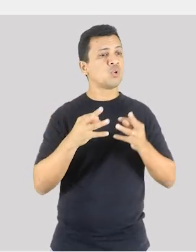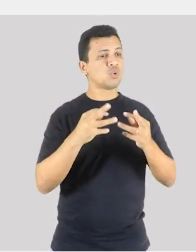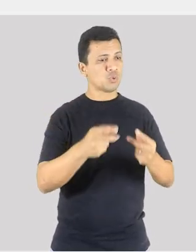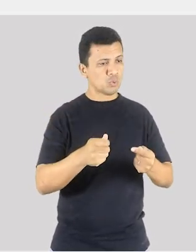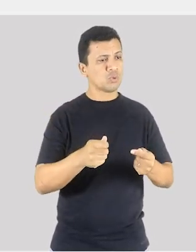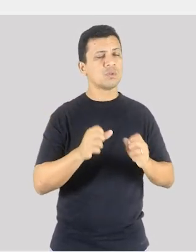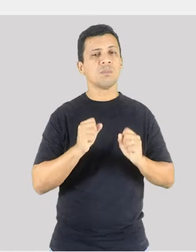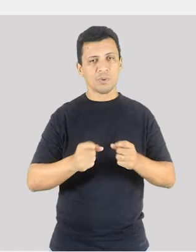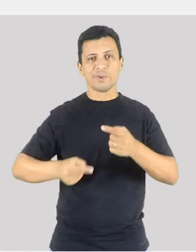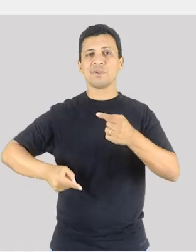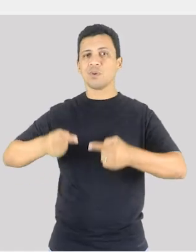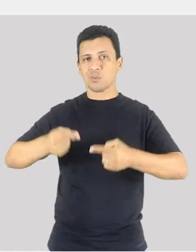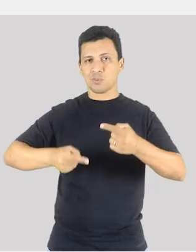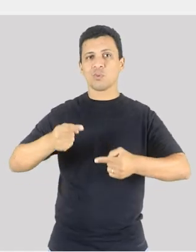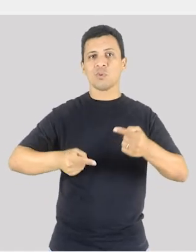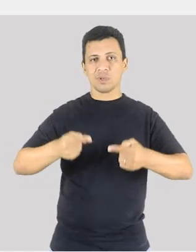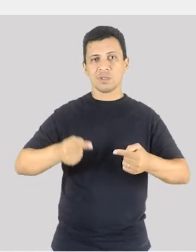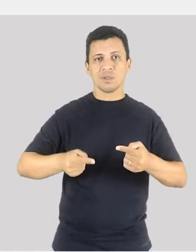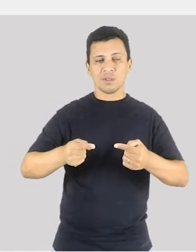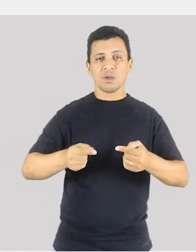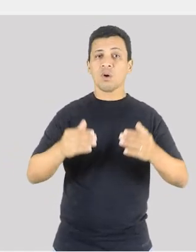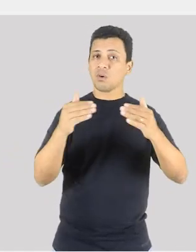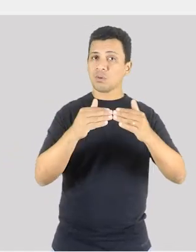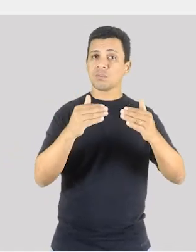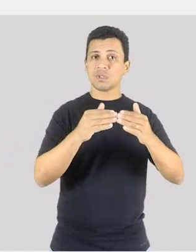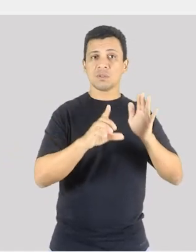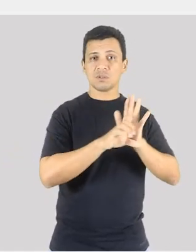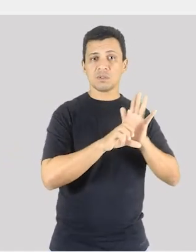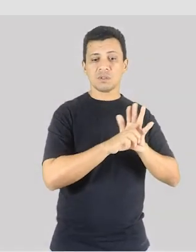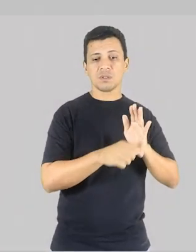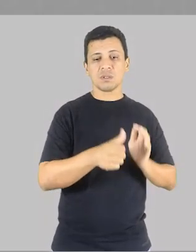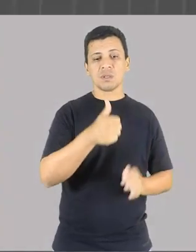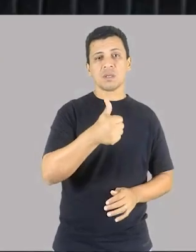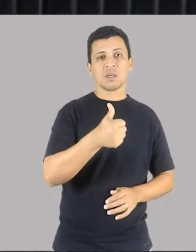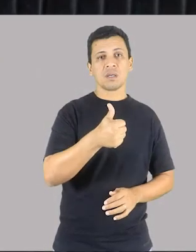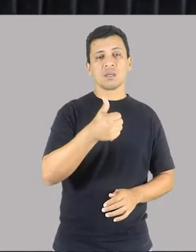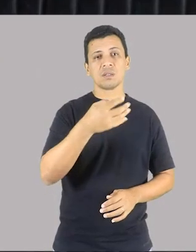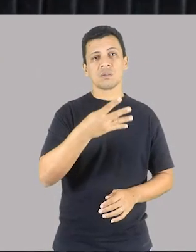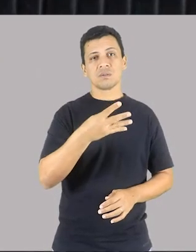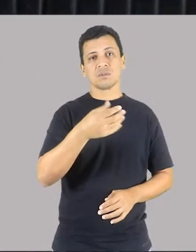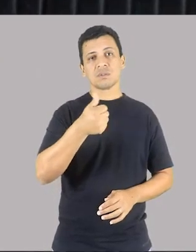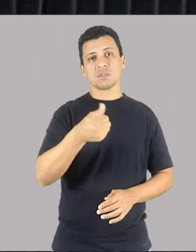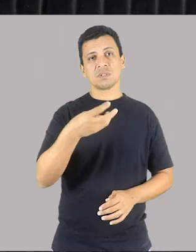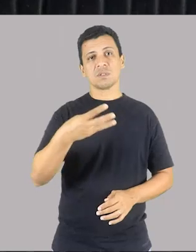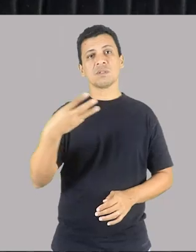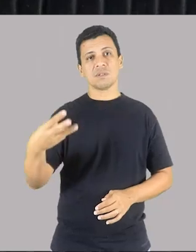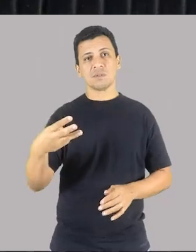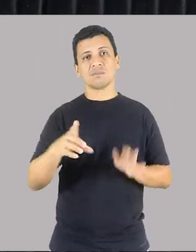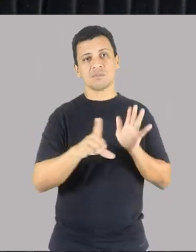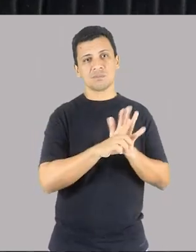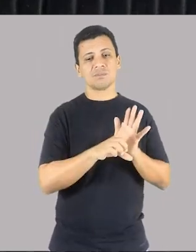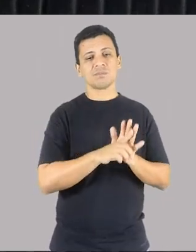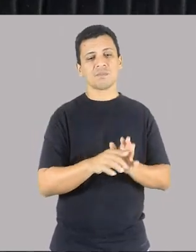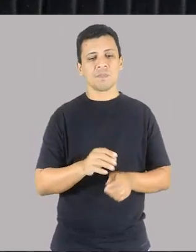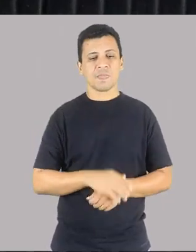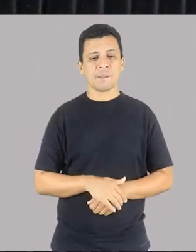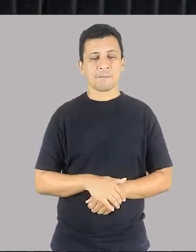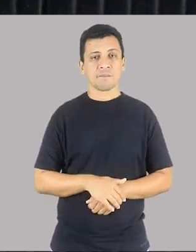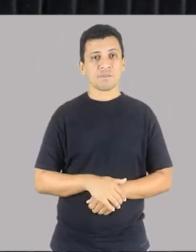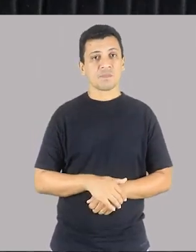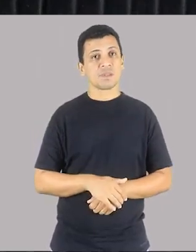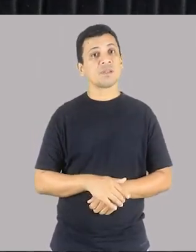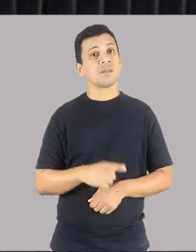a administração deve agir de maneira impessoal, abstrata e genérica. Ok? Exemplos de impessoalidade,